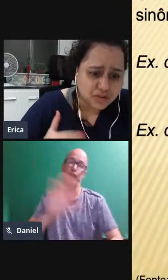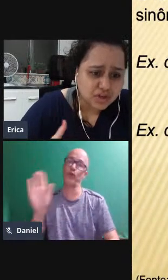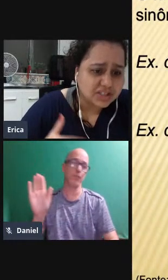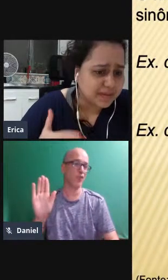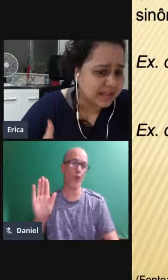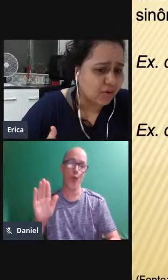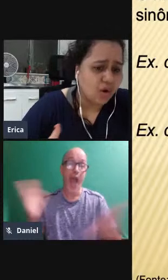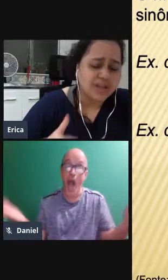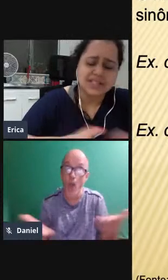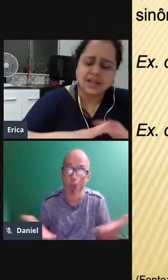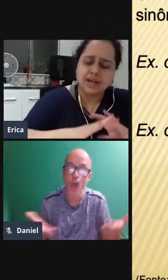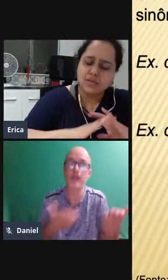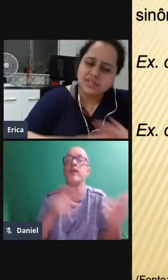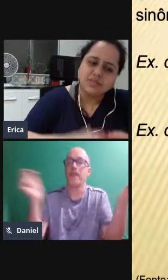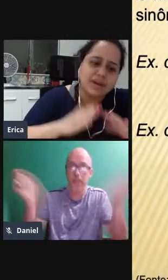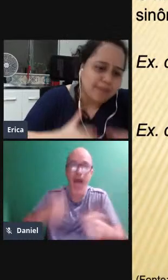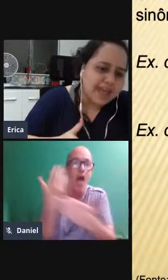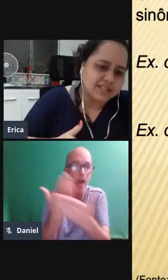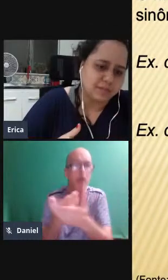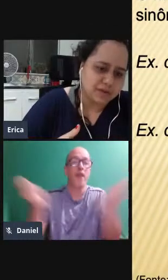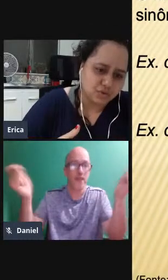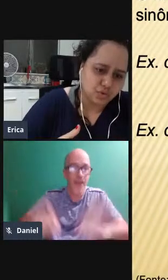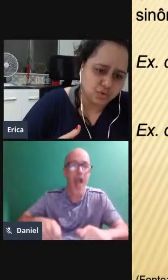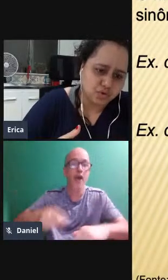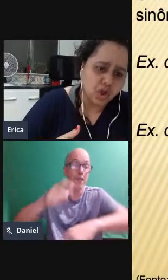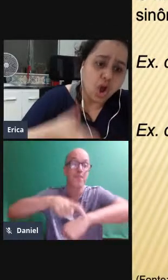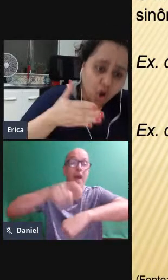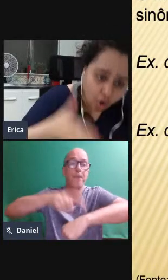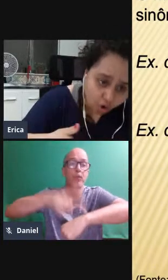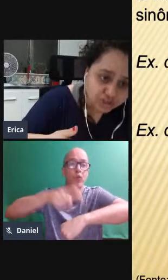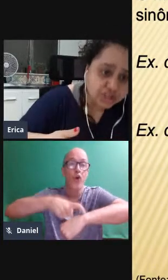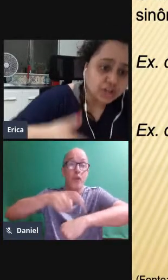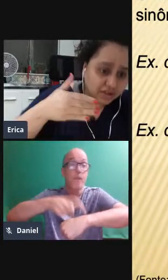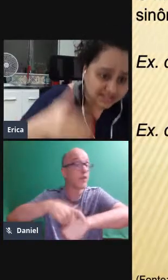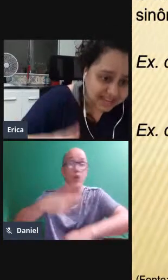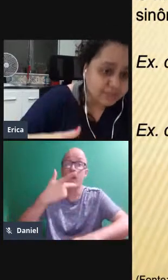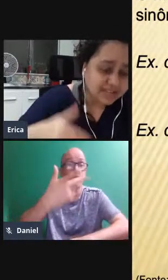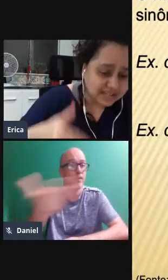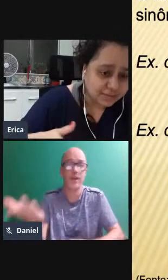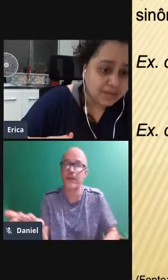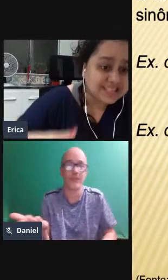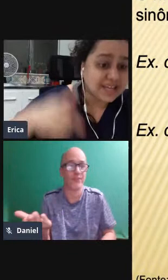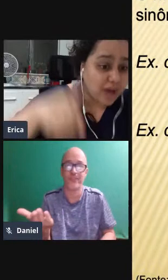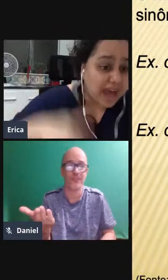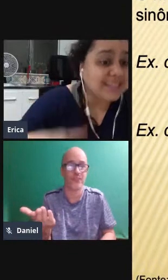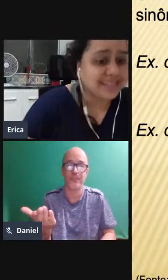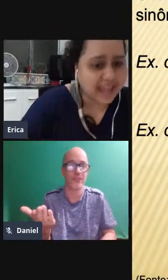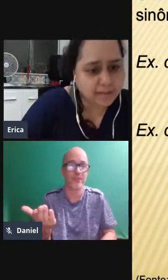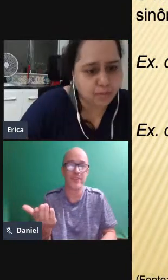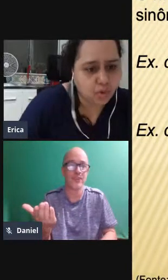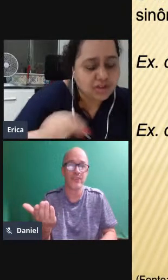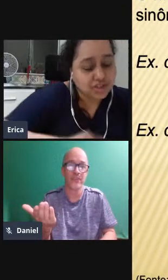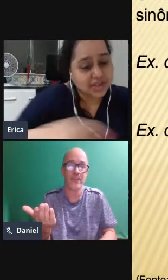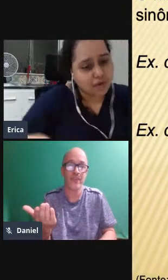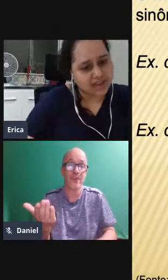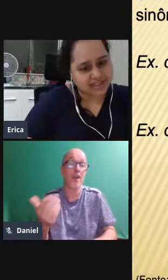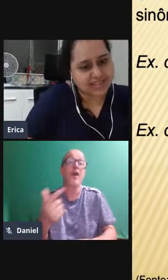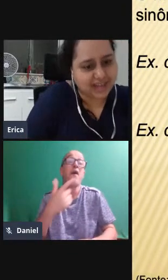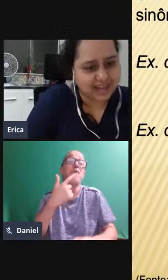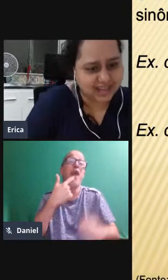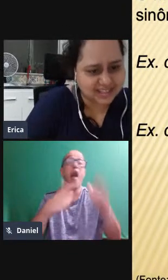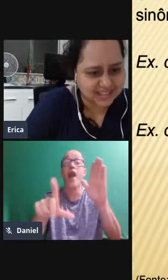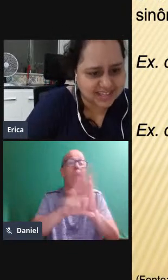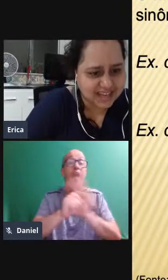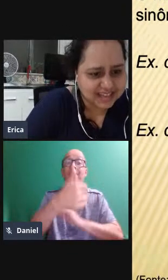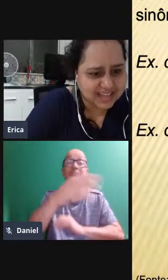antigamente as professoras e pedagogas, o ensino era péssimo para surdos. Hoje, nós temos essa informação a tempo de salvar